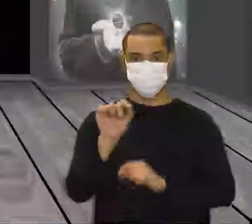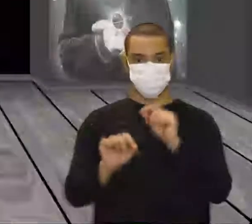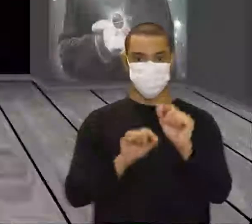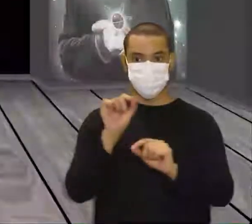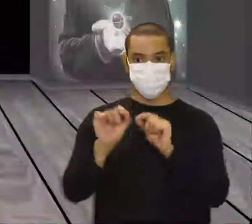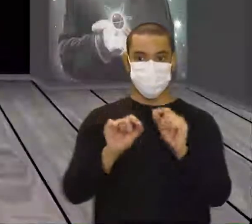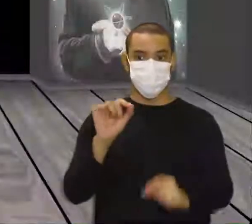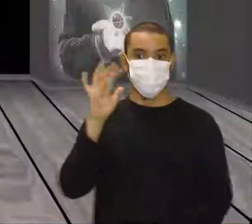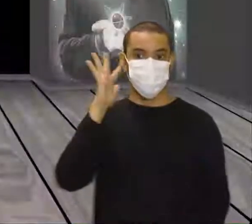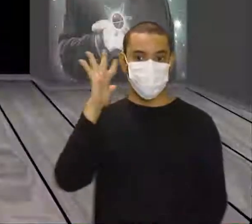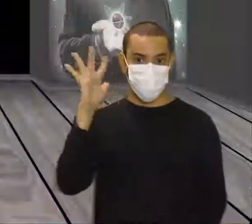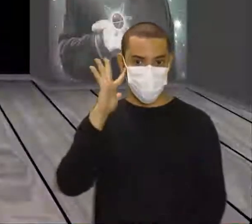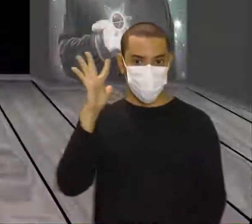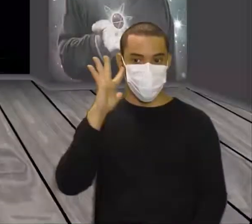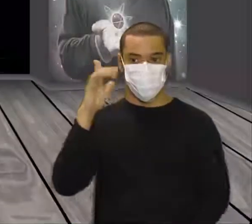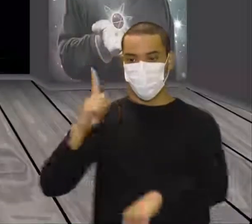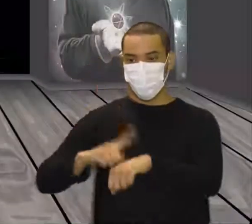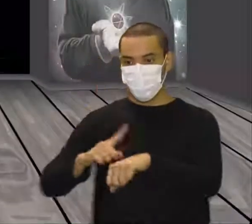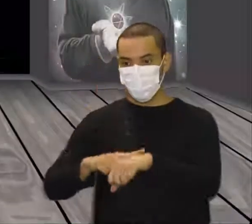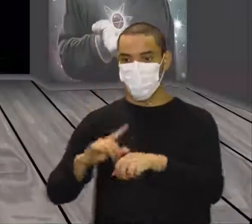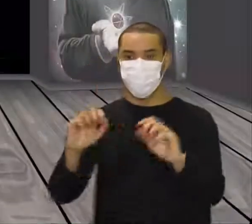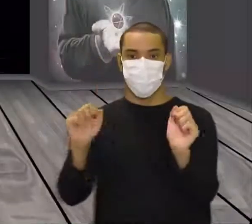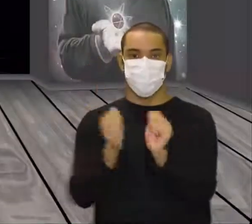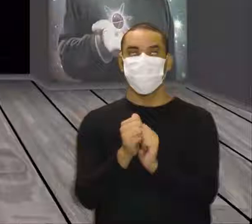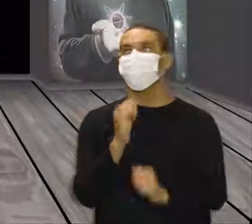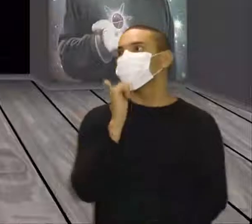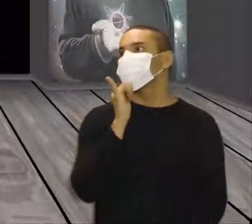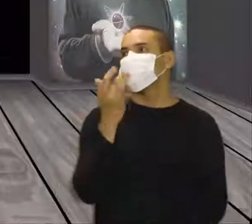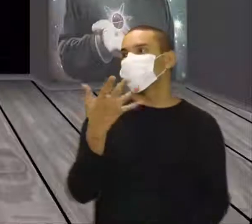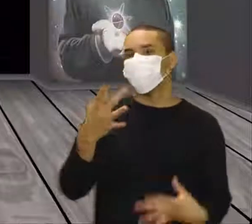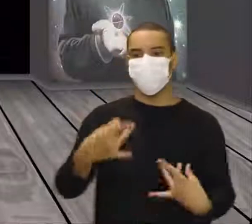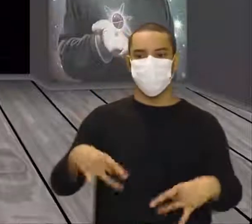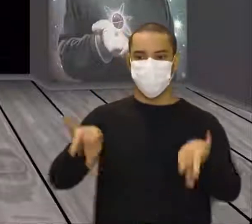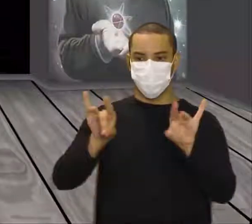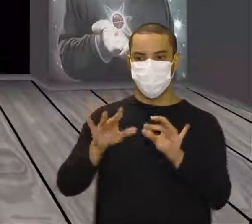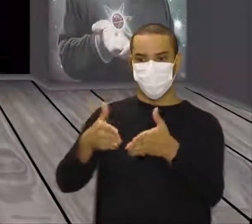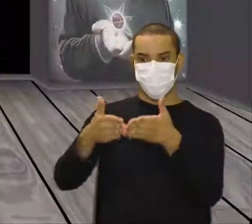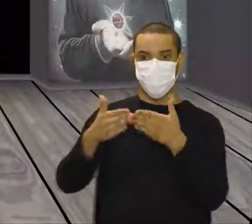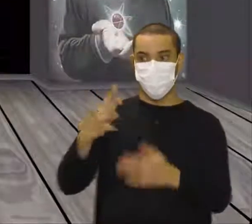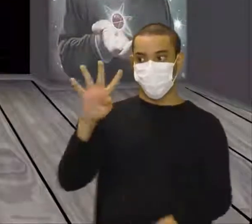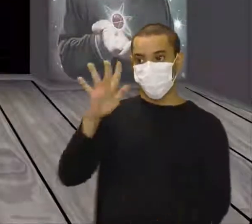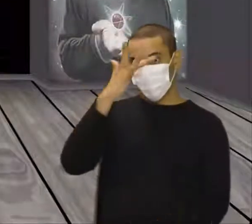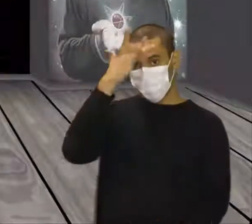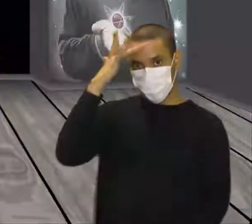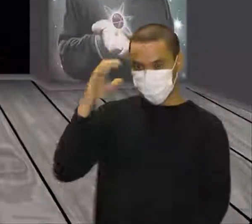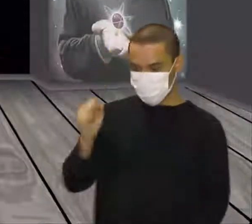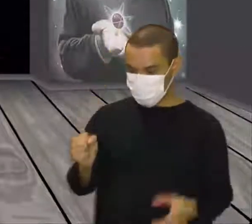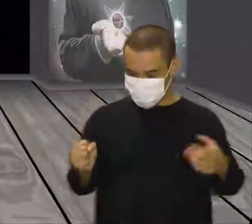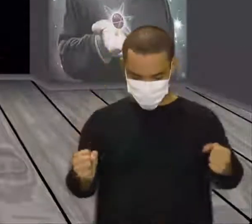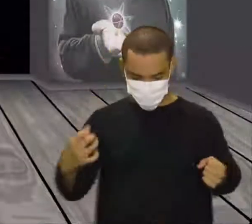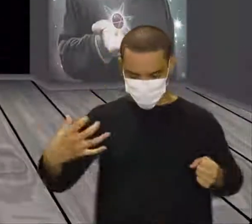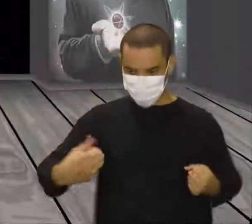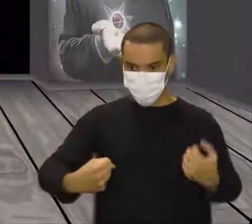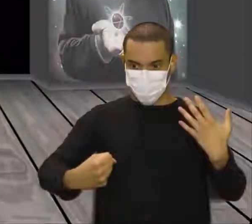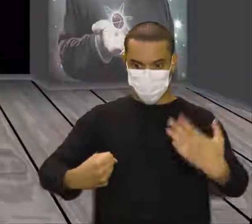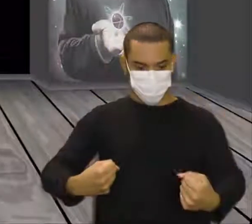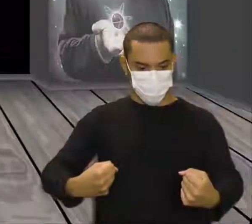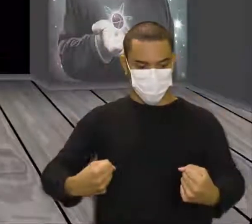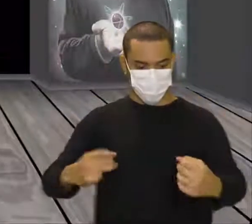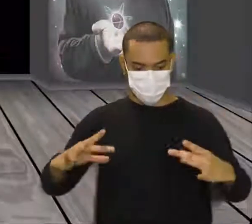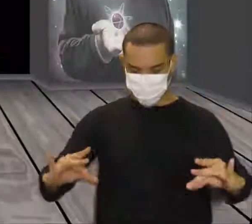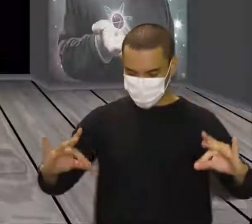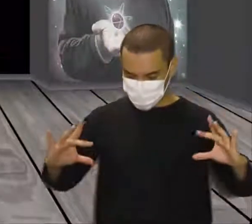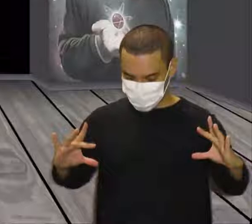imagina lá o tecido do espaço-tempo, né, que você pegue um lençol e peça para 4 pessoas segurarem, cada uma nesse canto